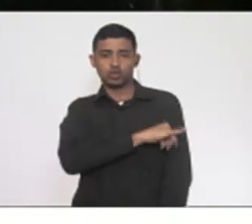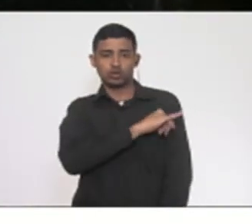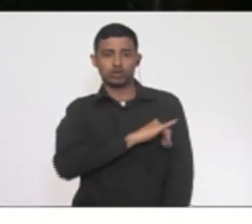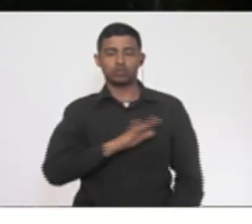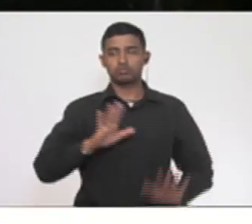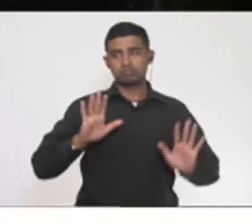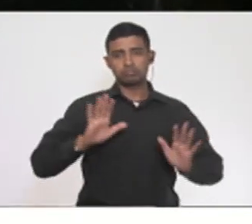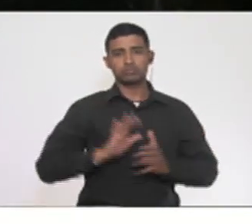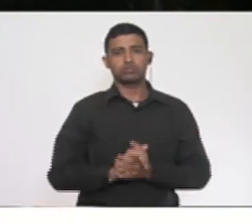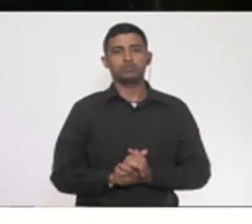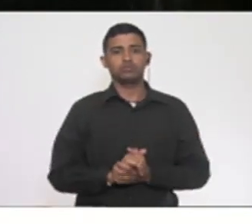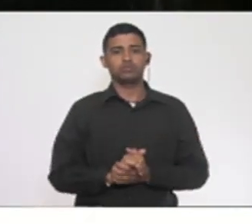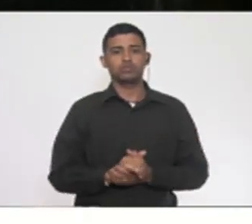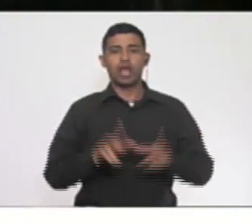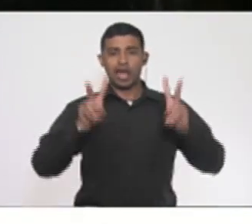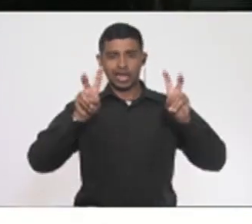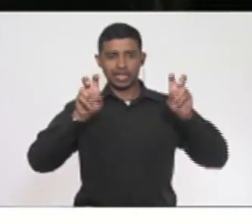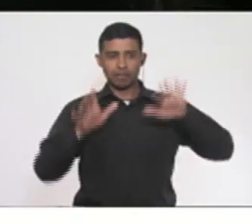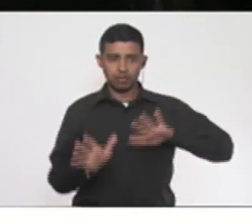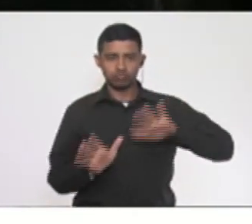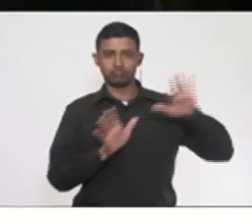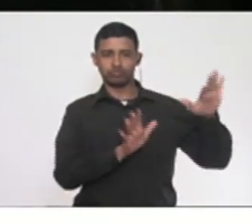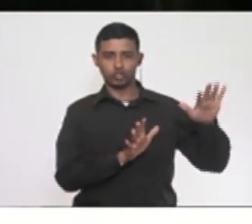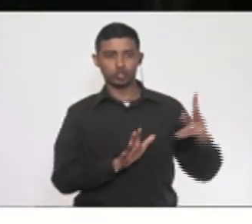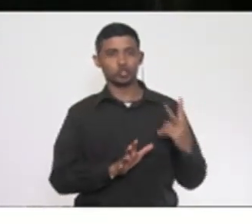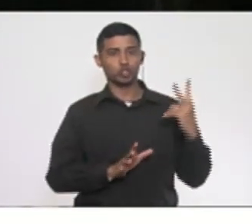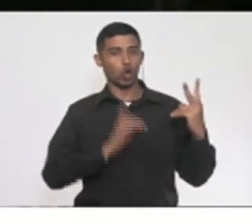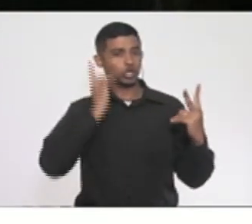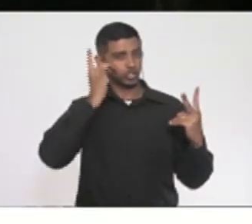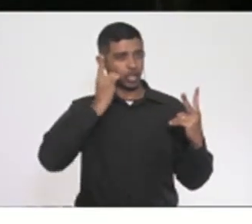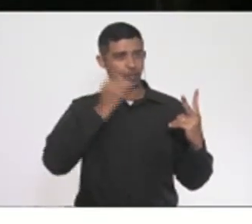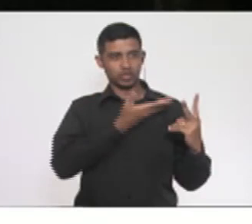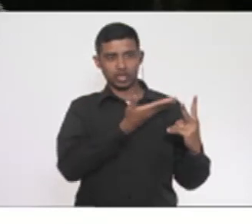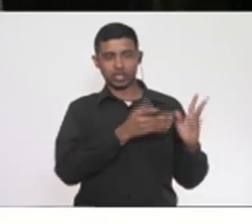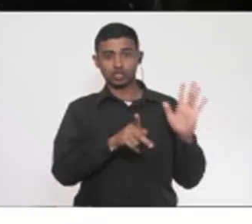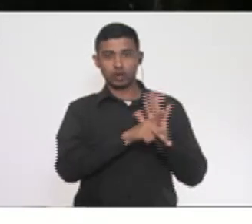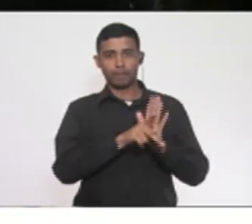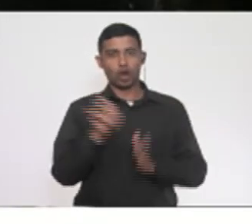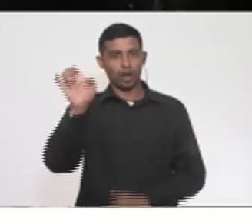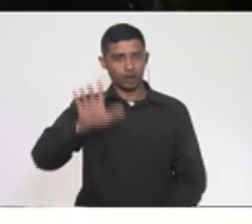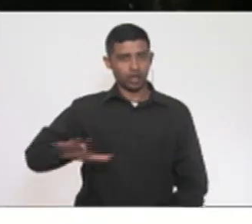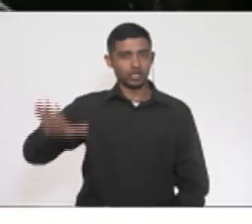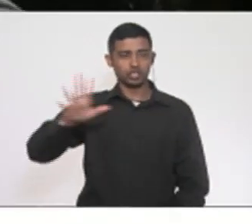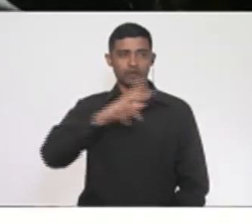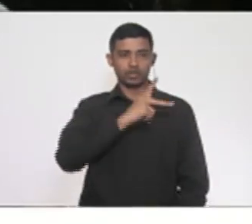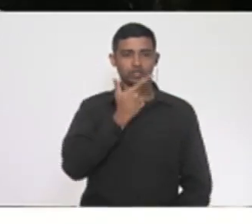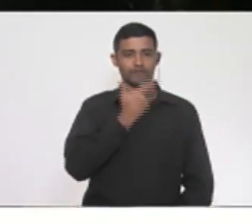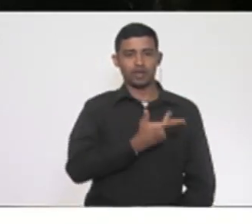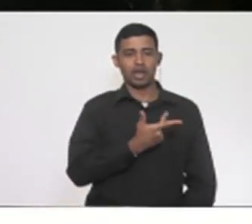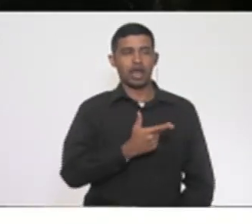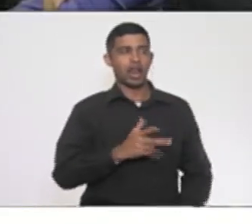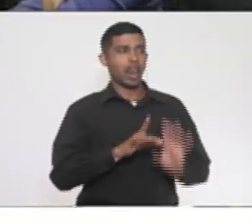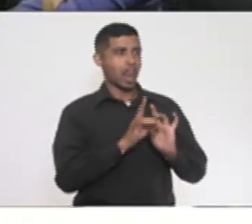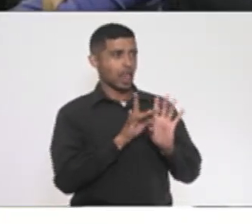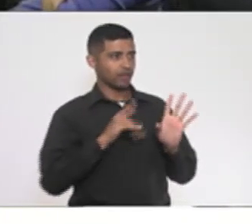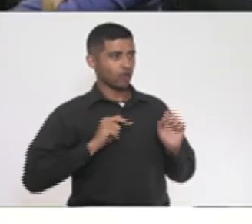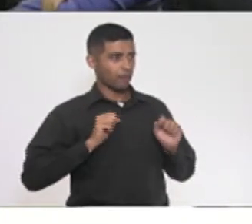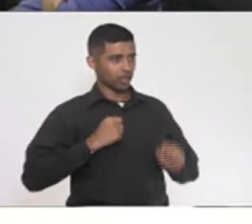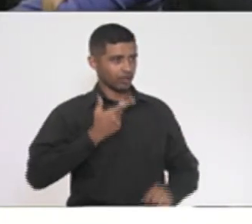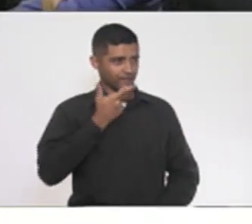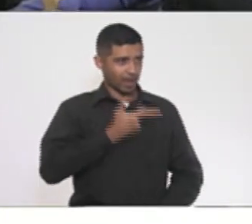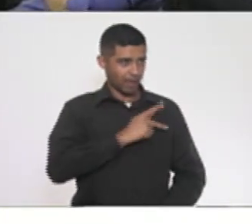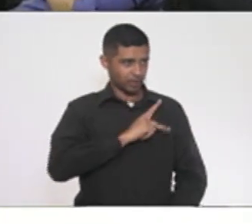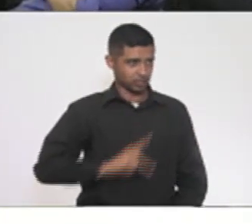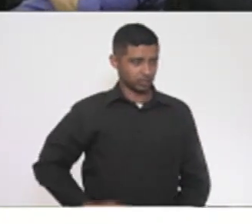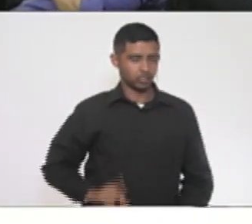deixar esse tema aqui para 2 deputados que são lá da região. Você me permite uma parte, presidente? Vou aqui para o nosso relator. Doutor